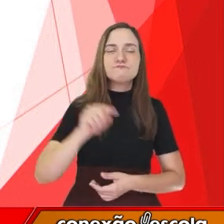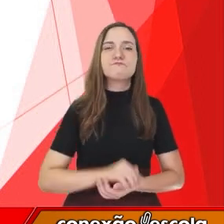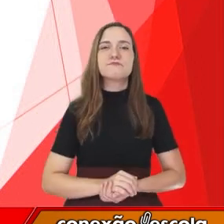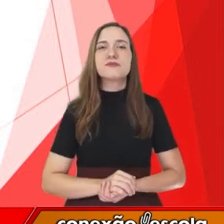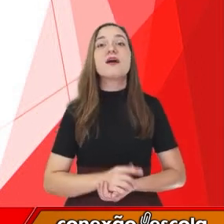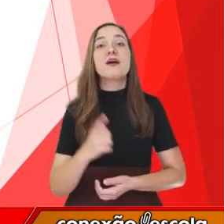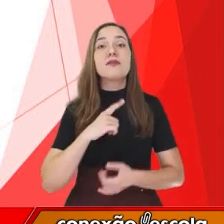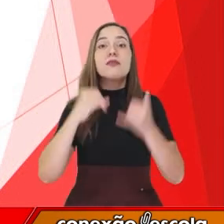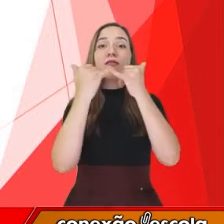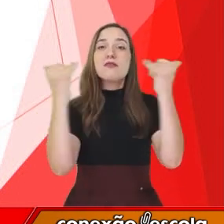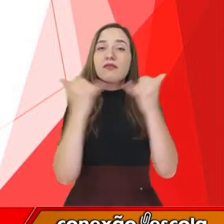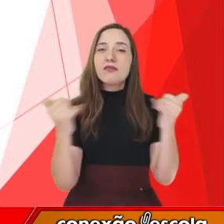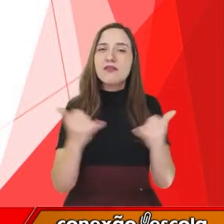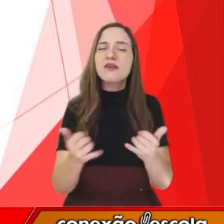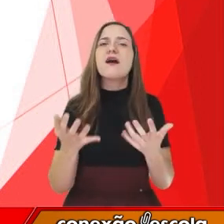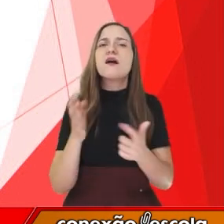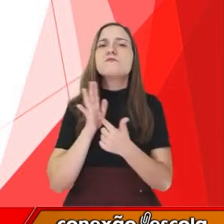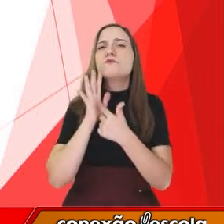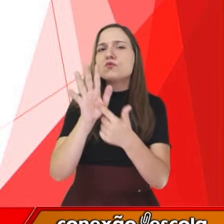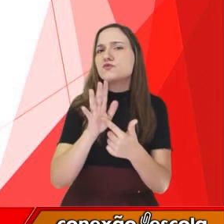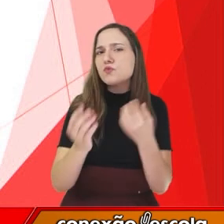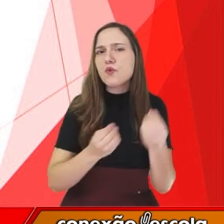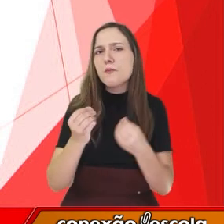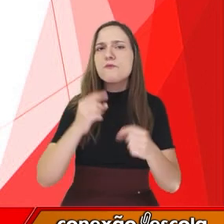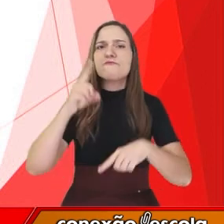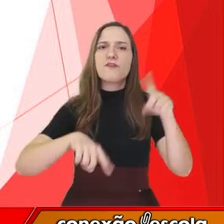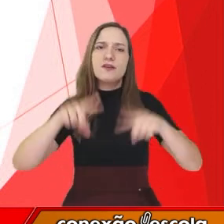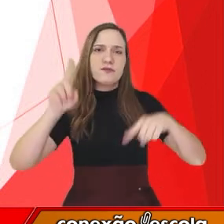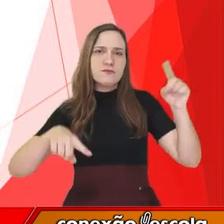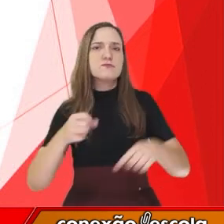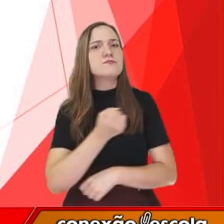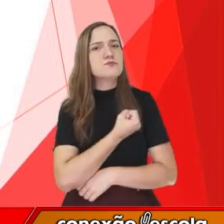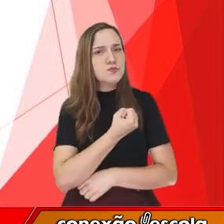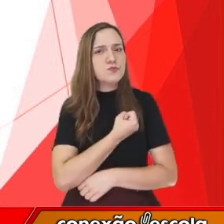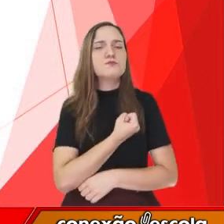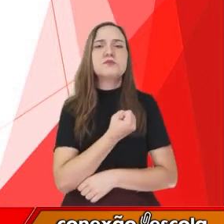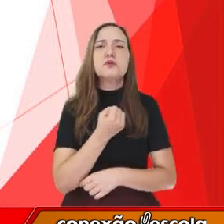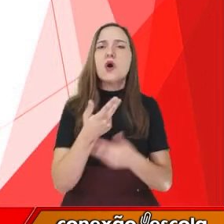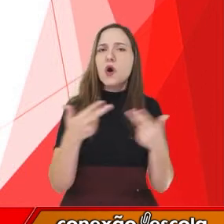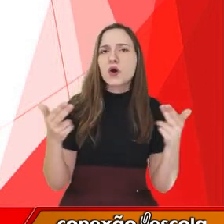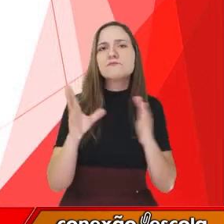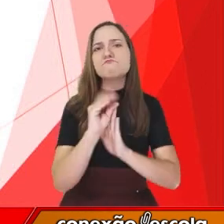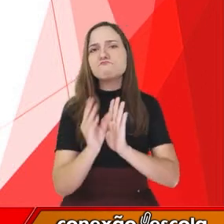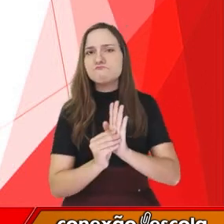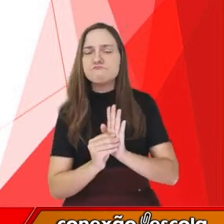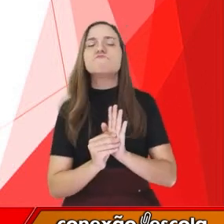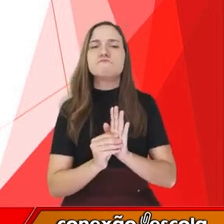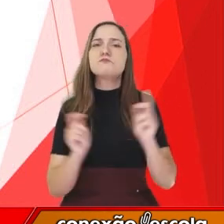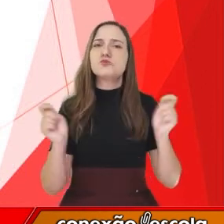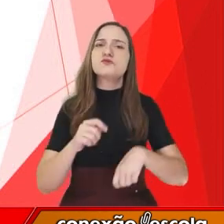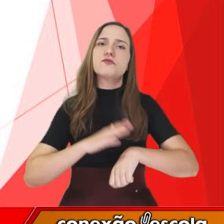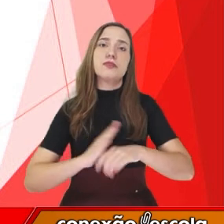gráfico de linhas é utilizado quando queremos indicar uma variação numérica de um determinado dado ao longo